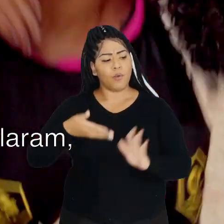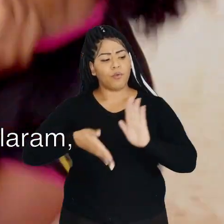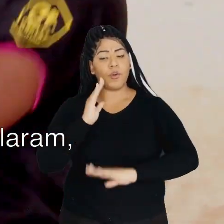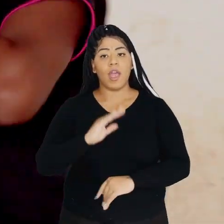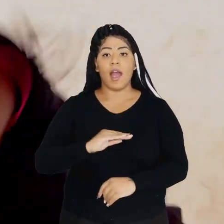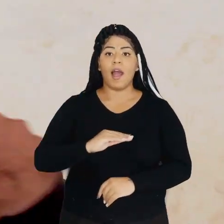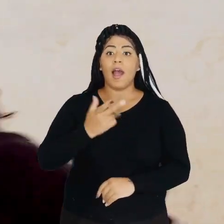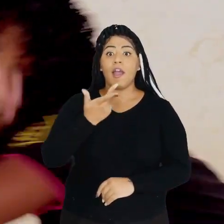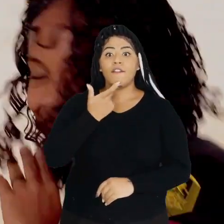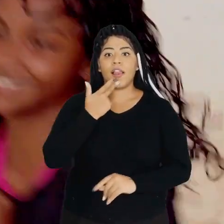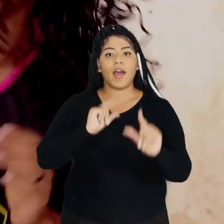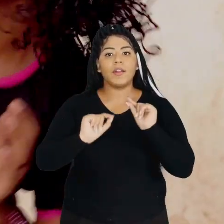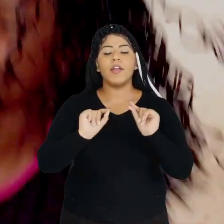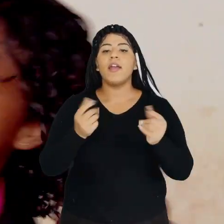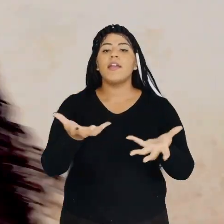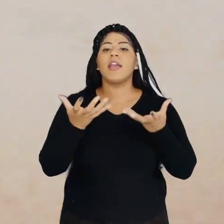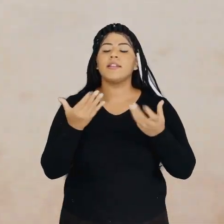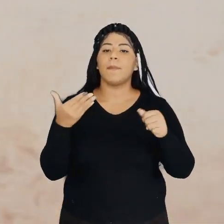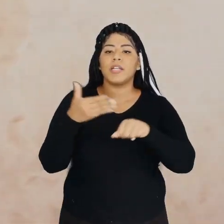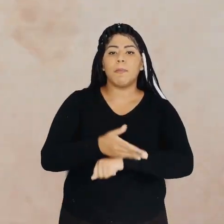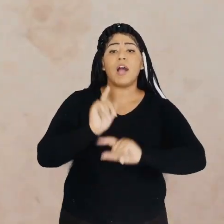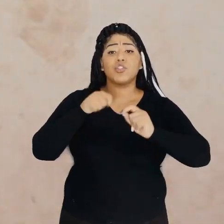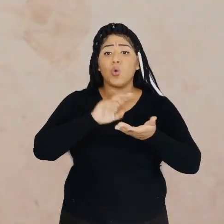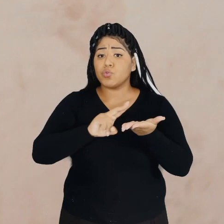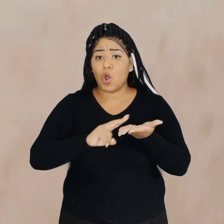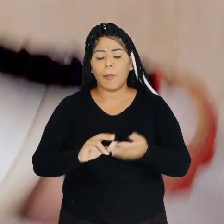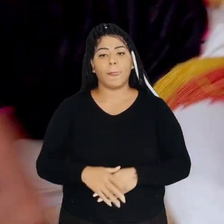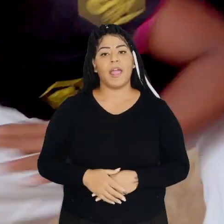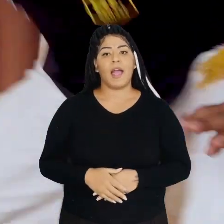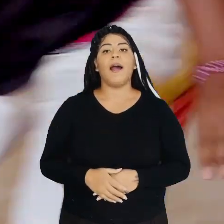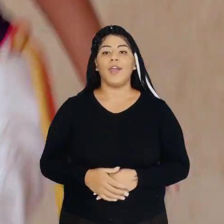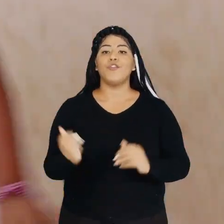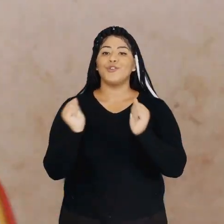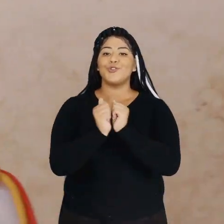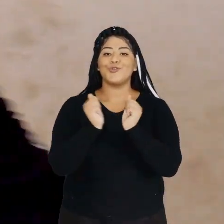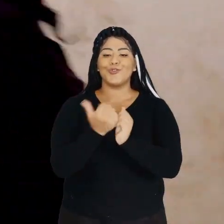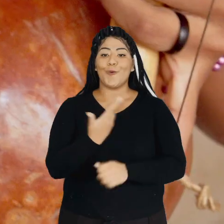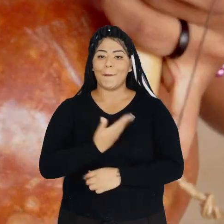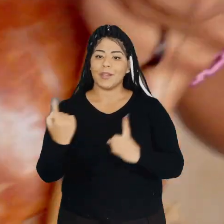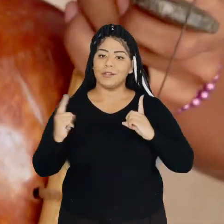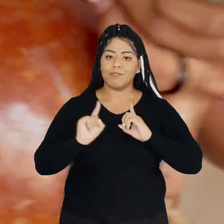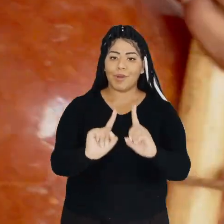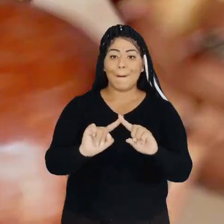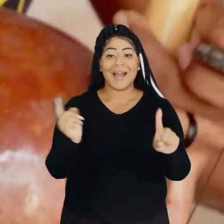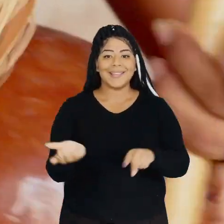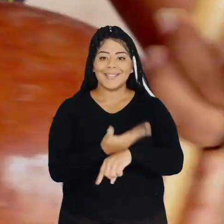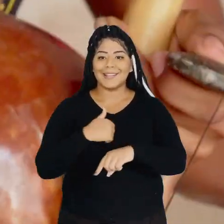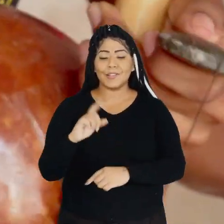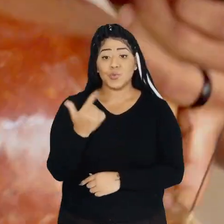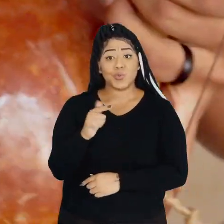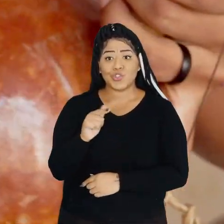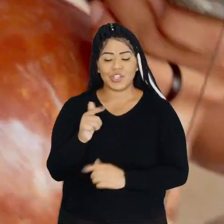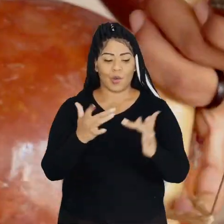apresentação falaram, ah, quem quiser entrar no outro dia vem e coloca os nomes. Aí beleza, eu fui porque uma amiga foi. Antes da Plan, eu não tinha